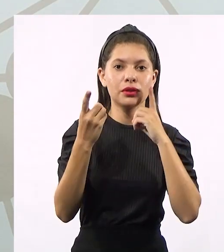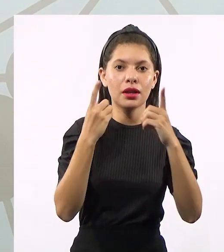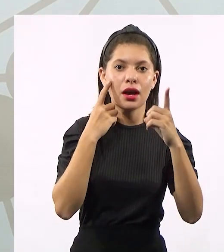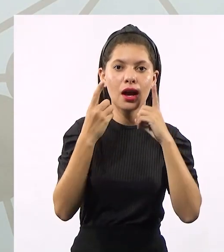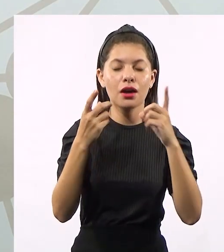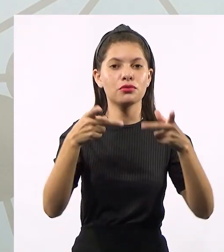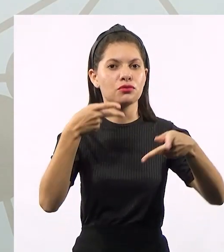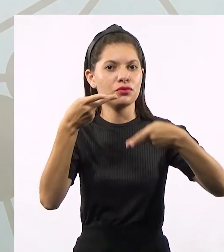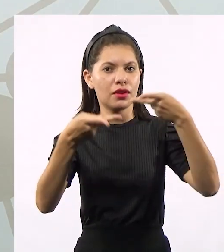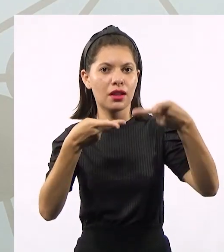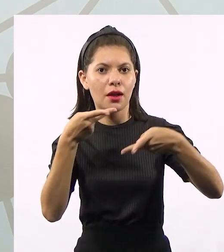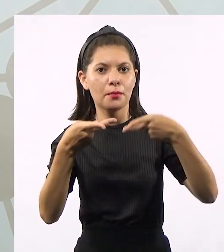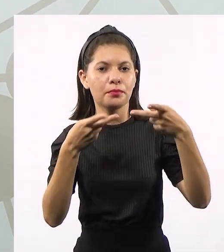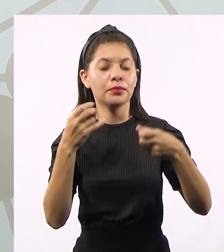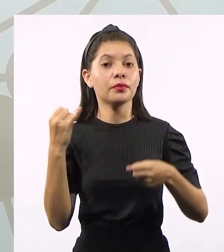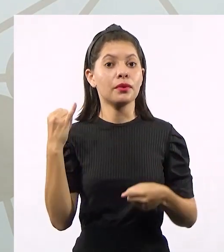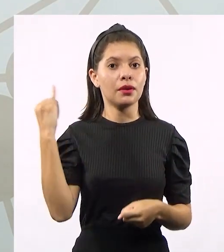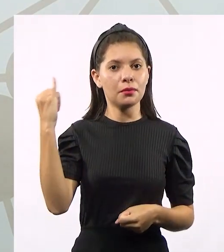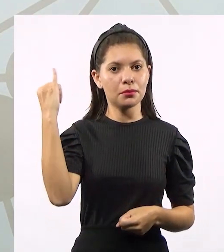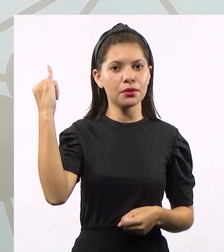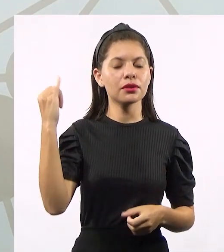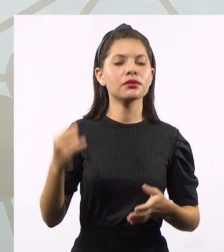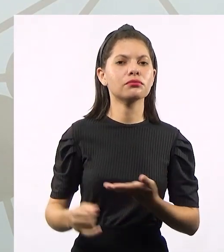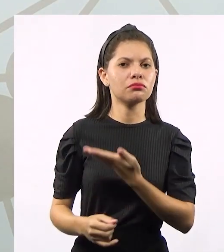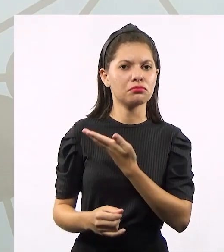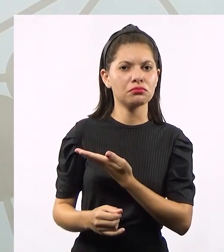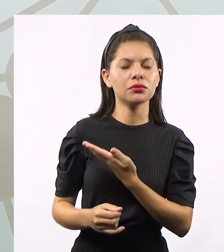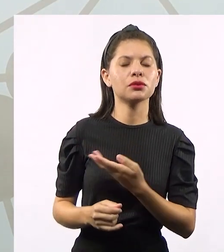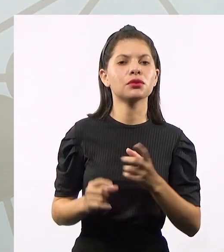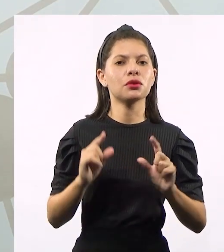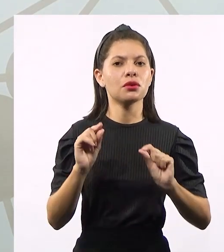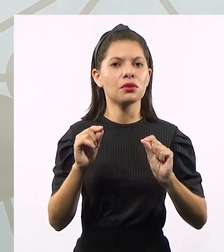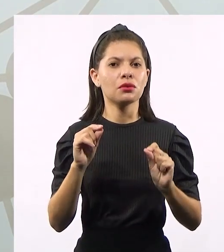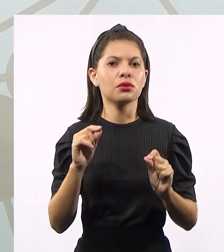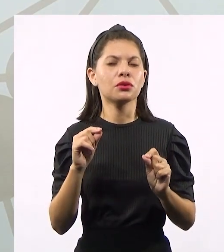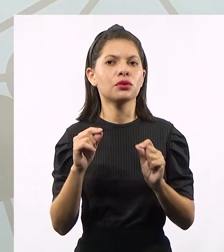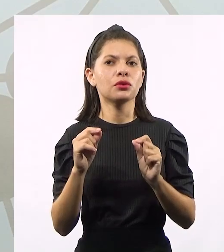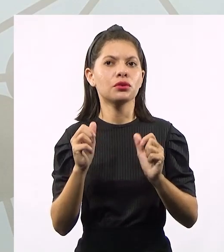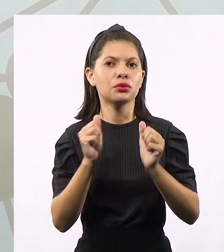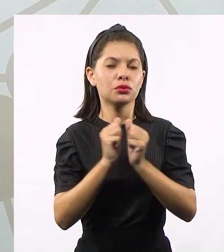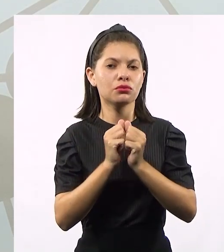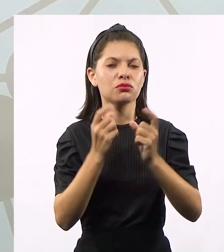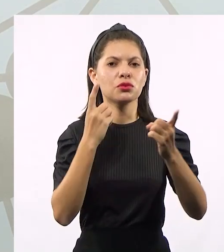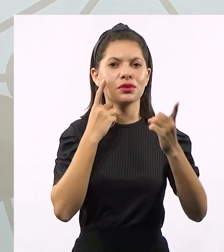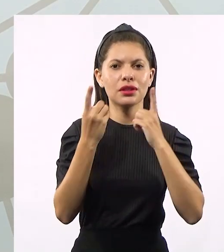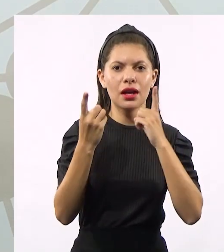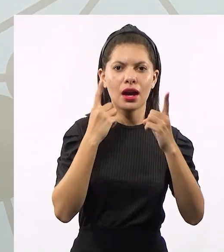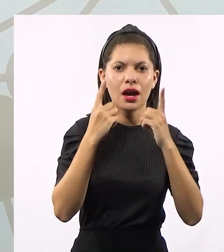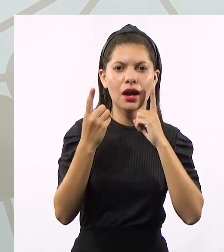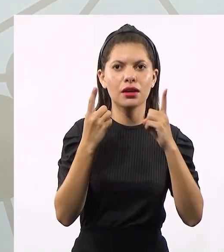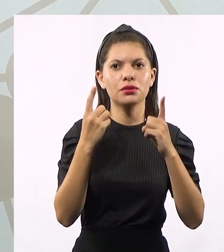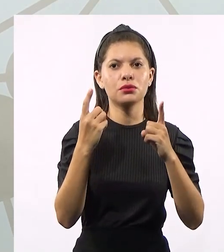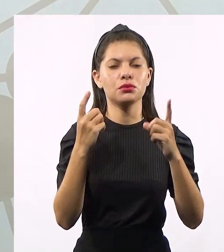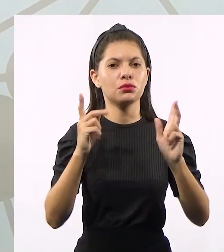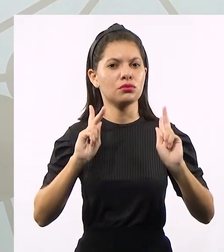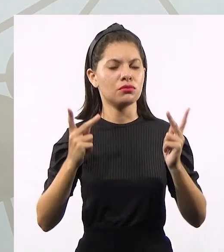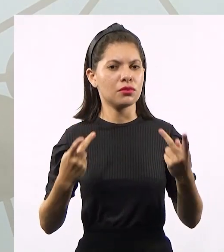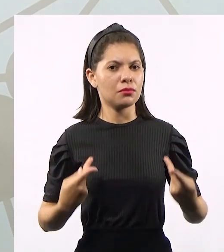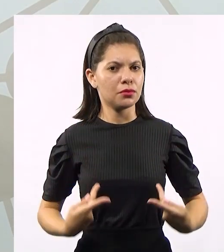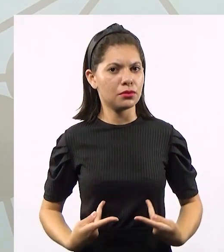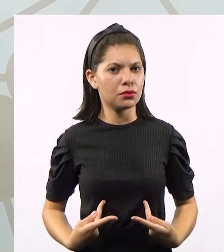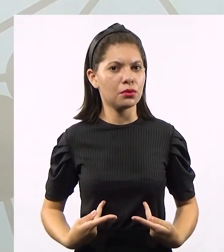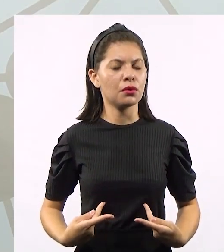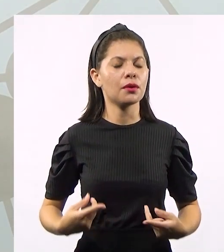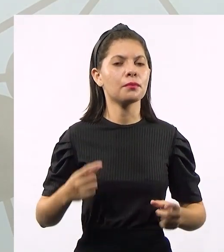todo o resguardo, muito importante que o professor Rafael trouxe, em relação a essa questão dos dados ali pessoais ou dados